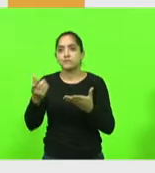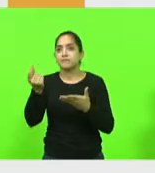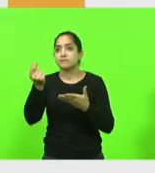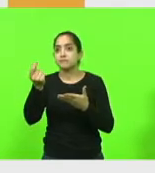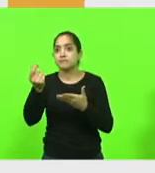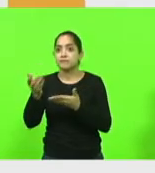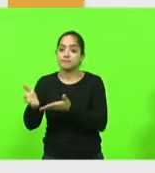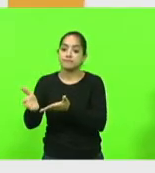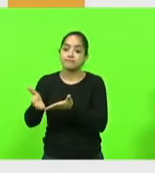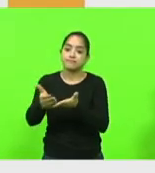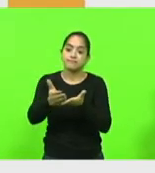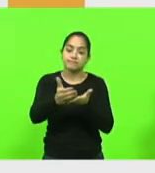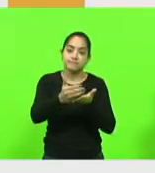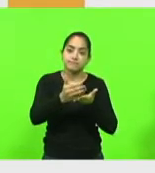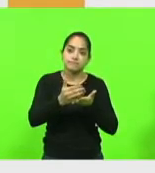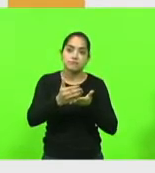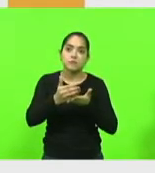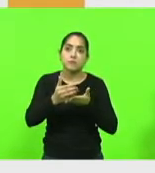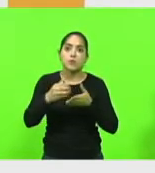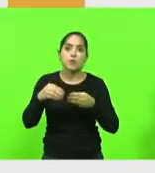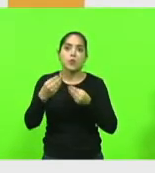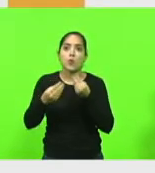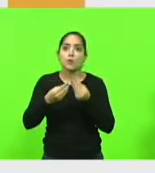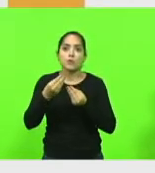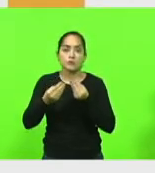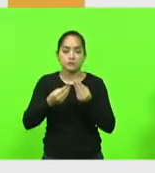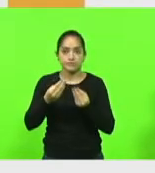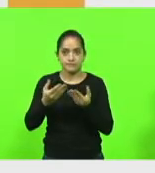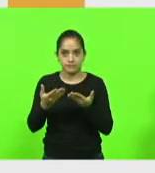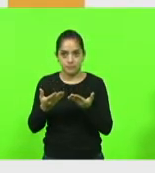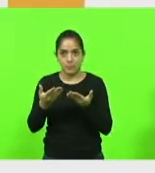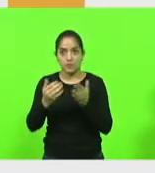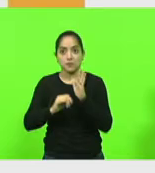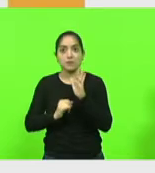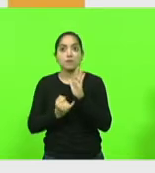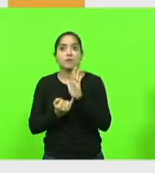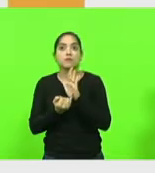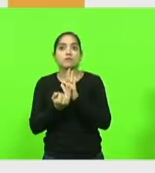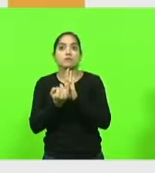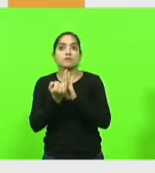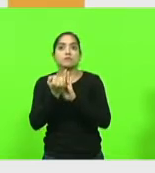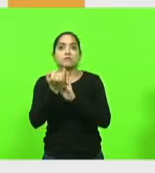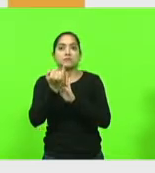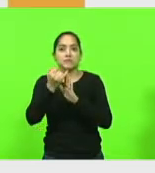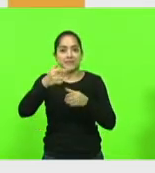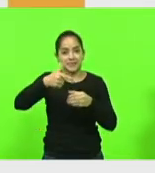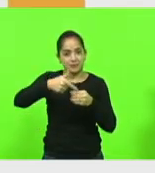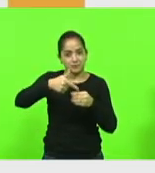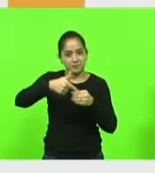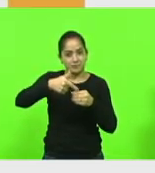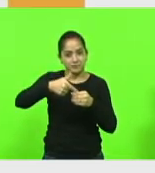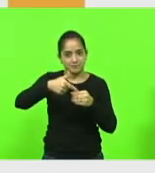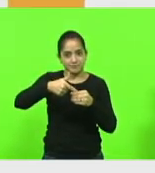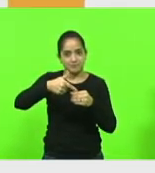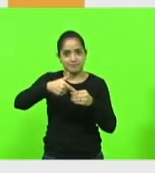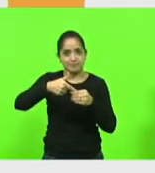nosso aumento de arrecadação. Nós tivemos uma inflação acumulada na gasolina nos últimos 12 meses de